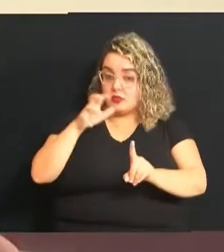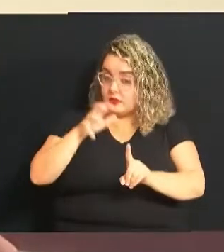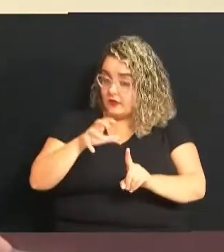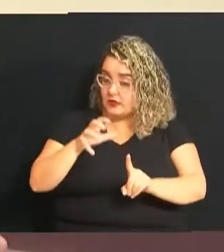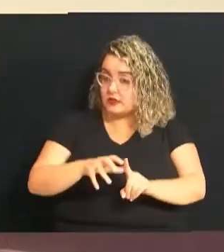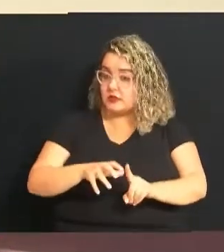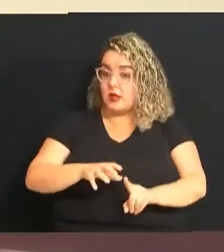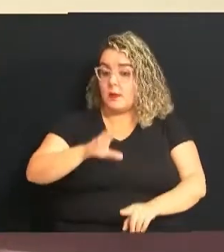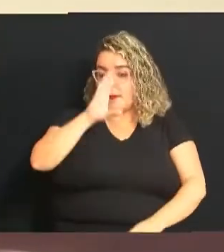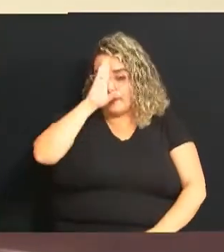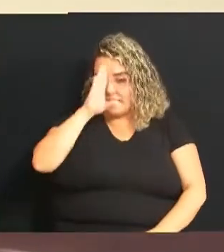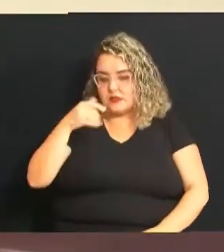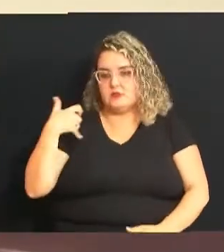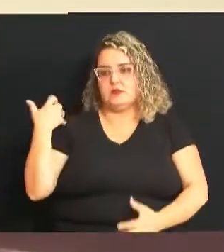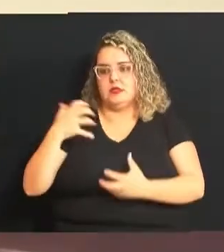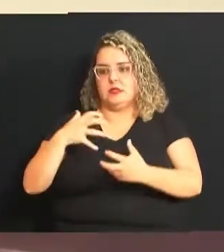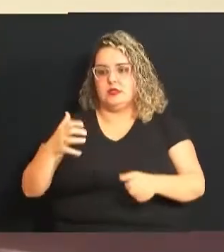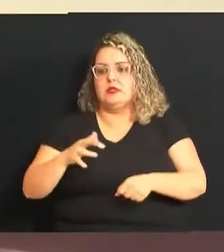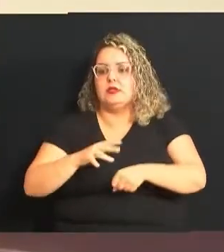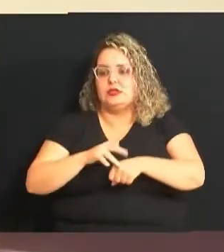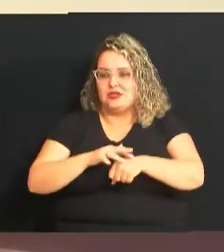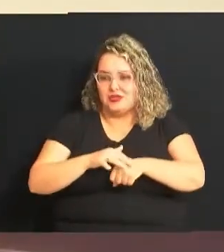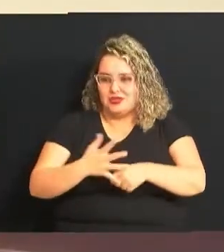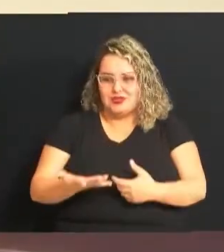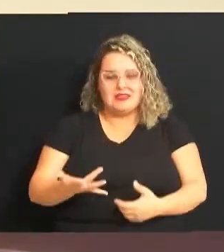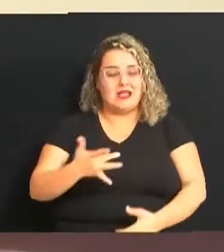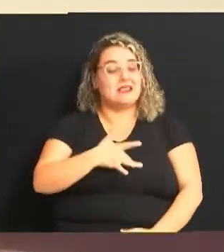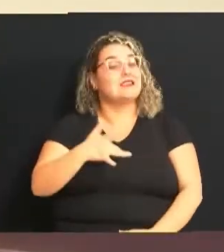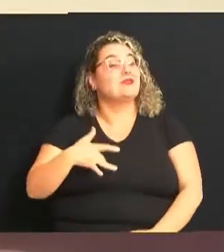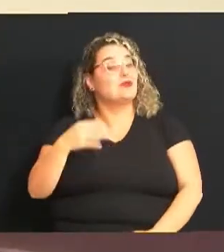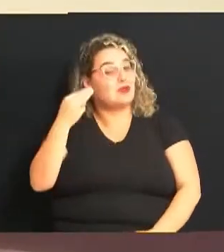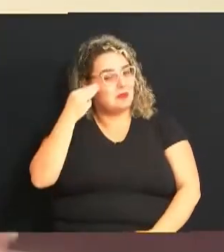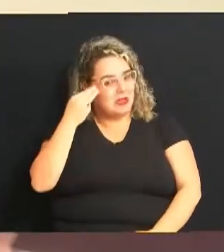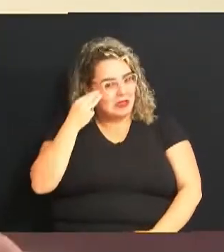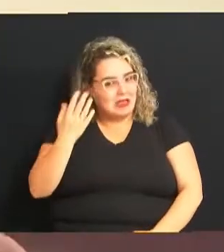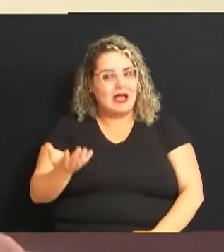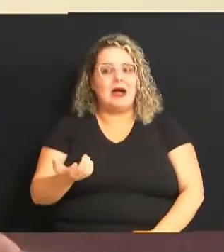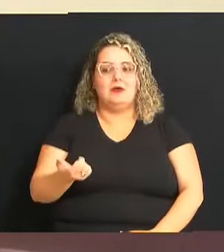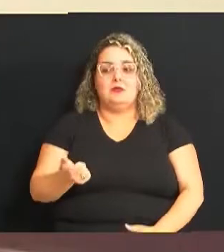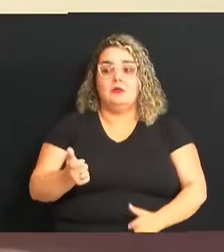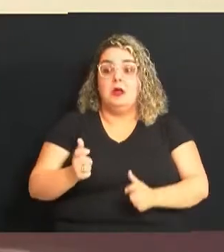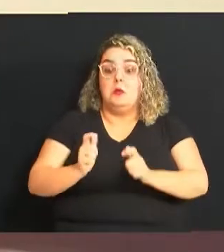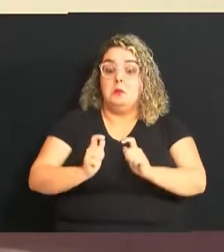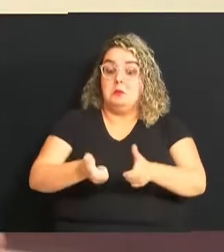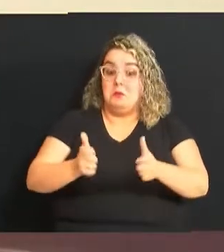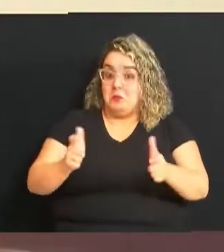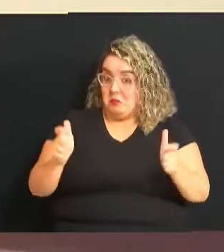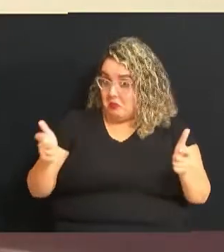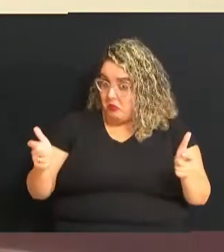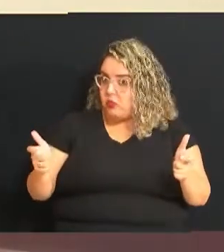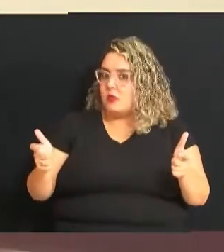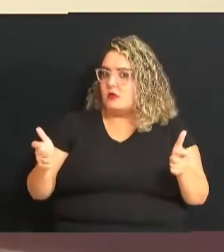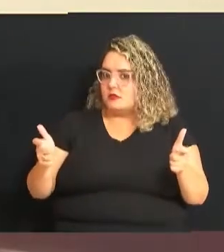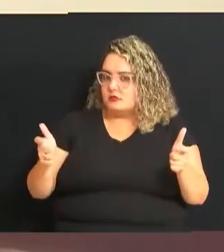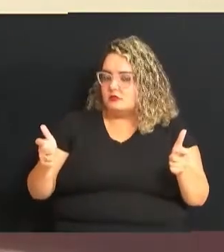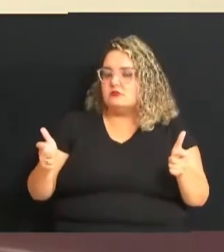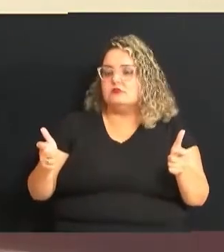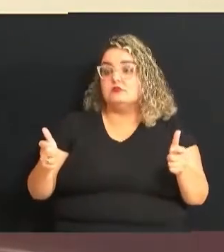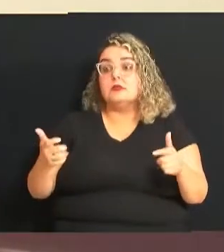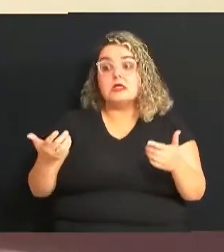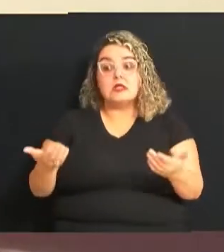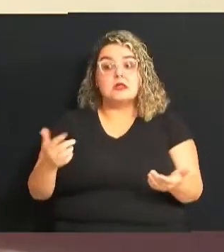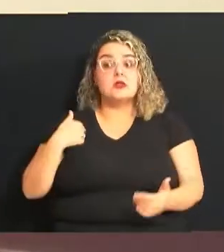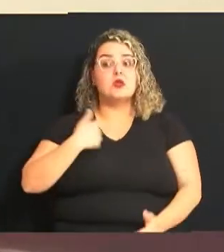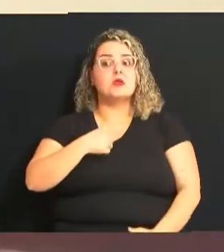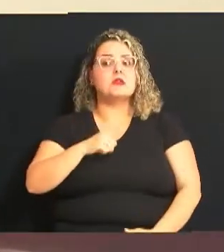população idosa, que está adoecida do ponto de vista da saúde mental, em grande escala. E nós